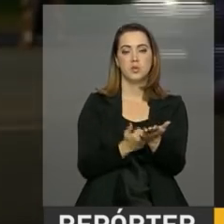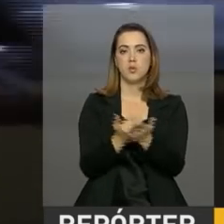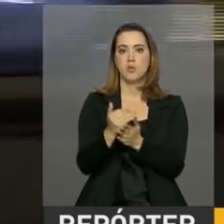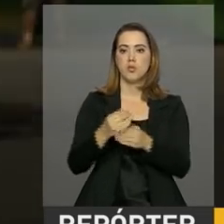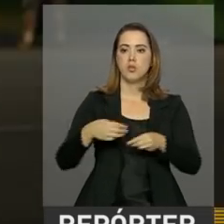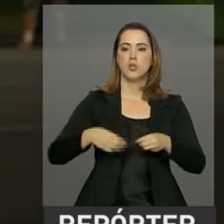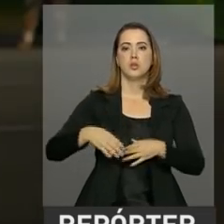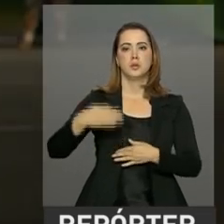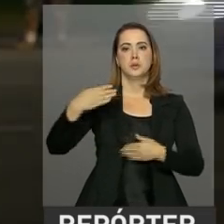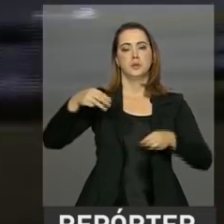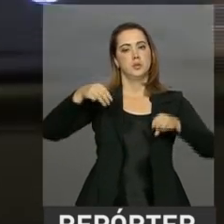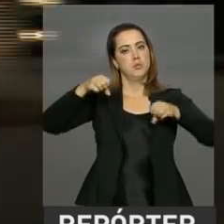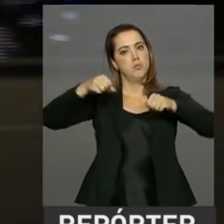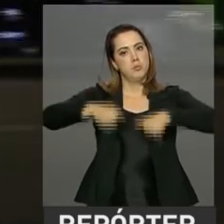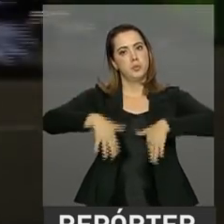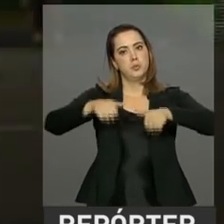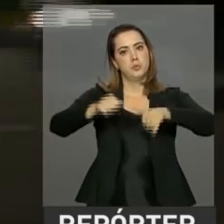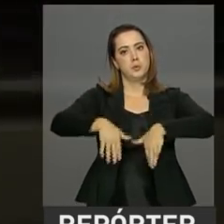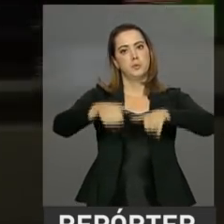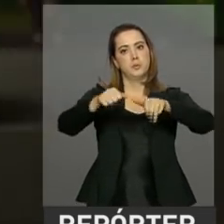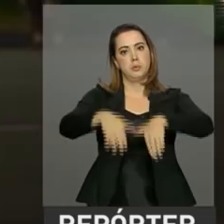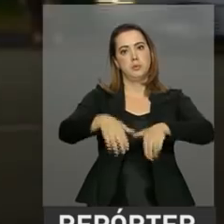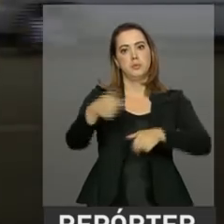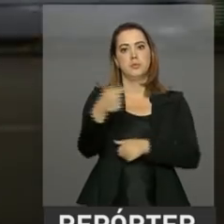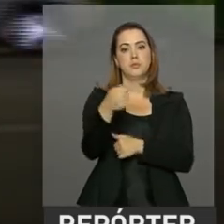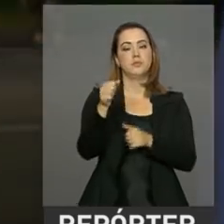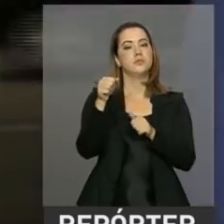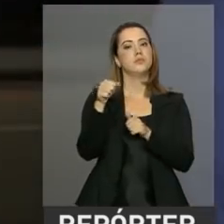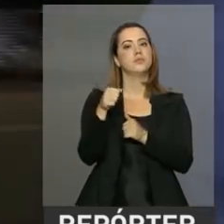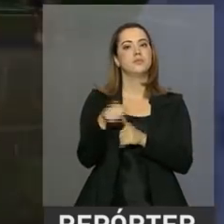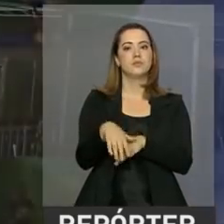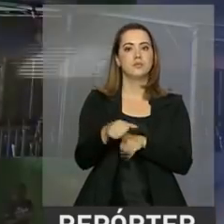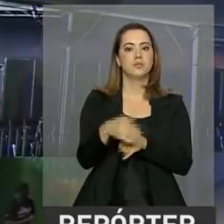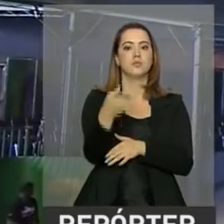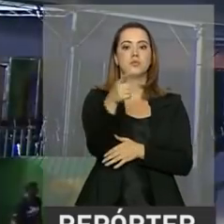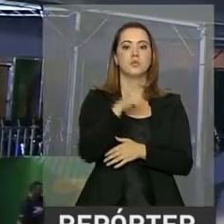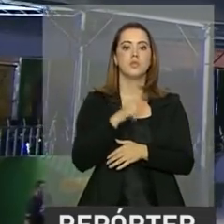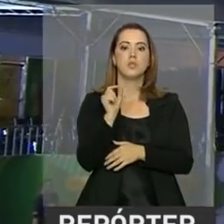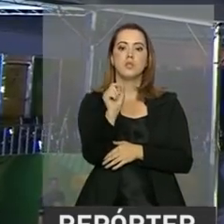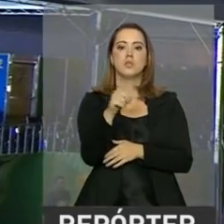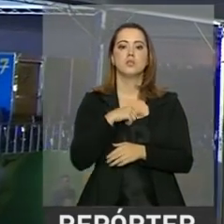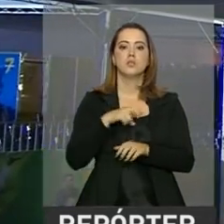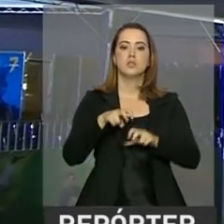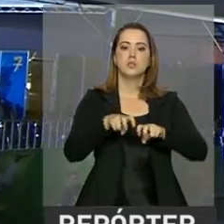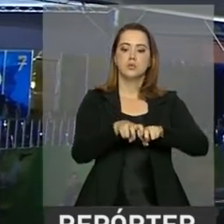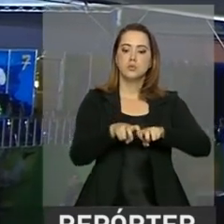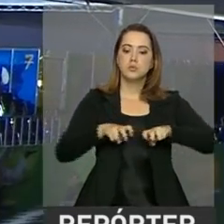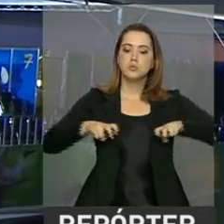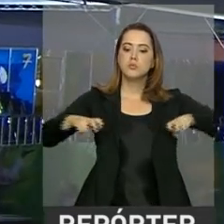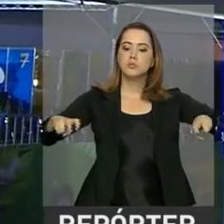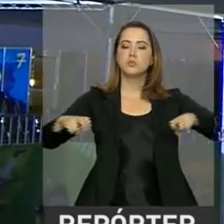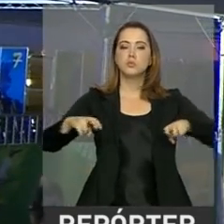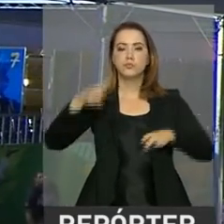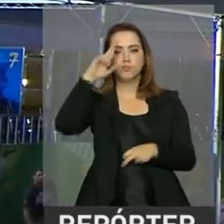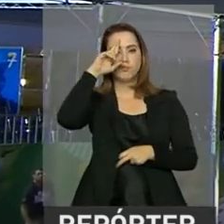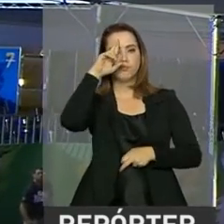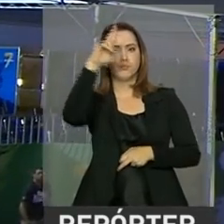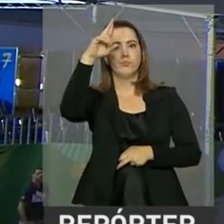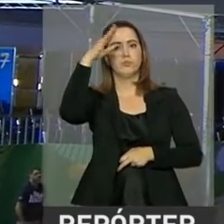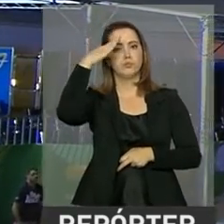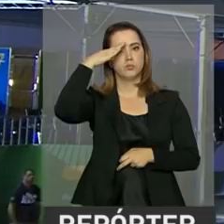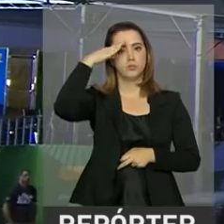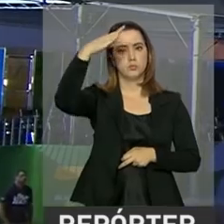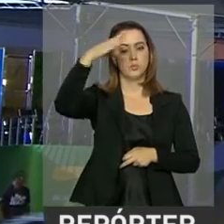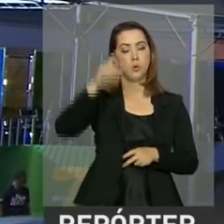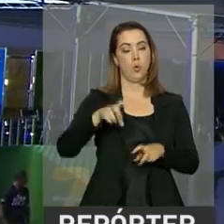desfile cívico-militar de 7 de setembro. Atrás de mim, você pode ver, Zé Luiz, está a tribuna de autoridades. É de onde o